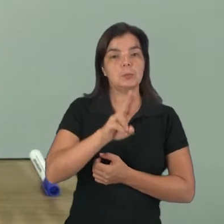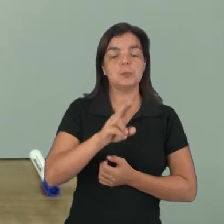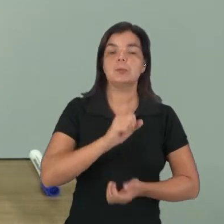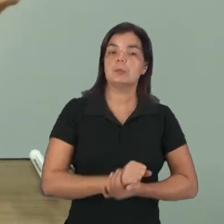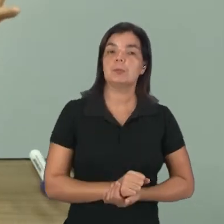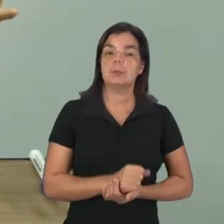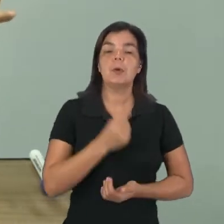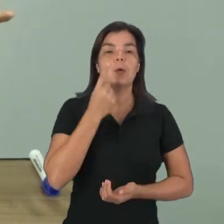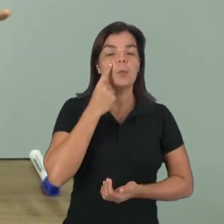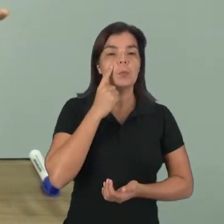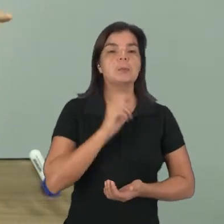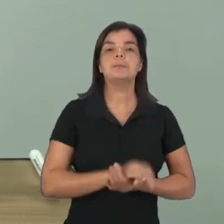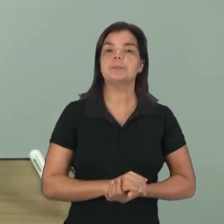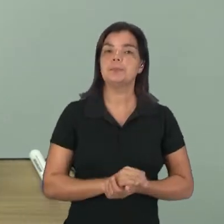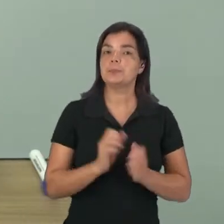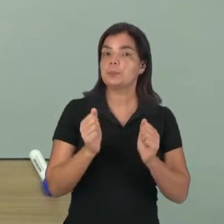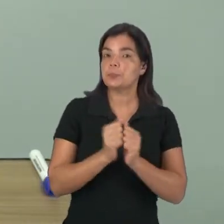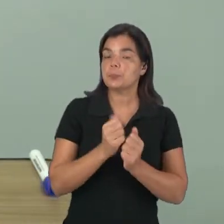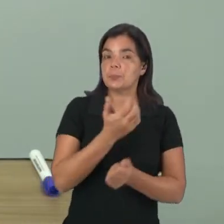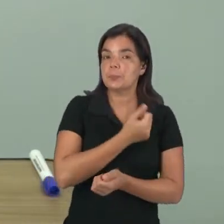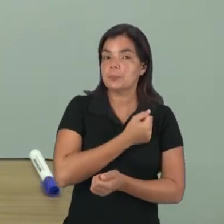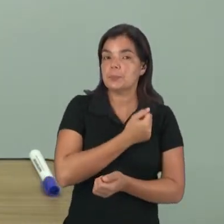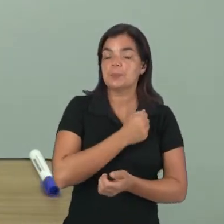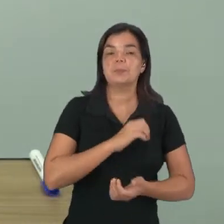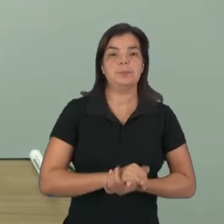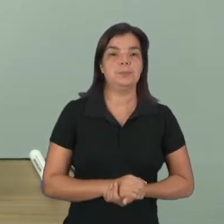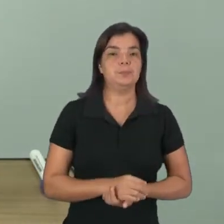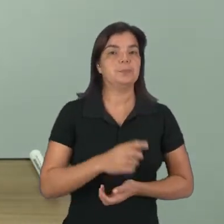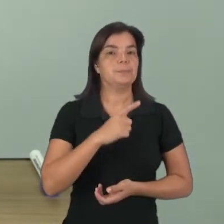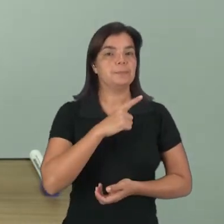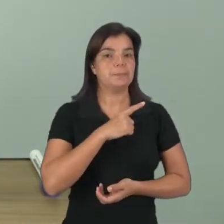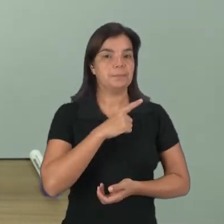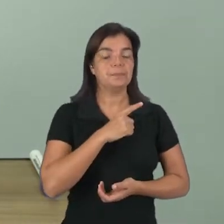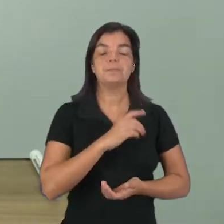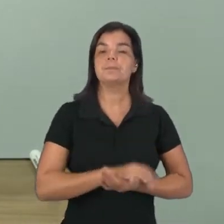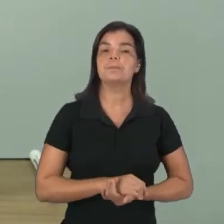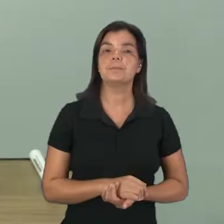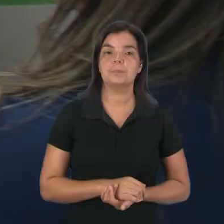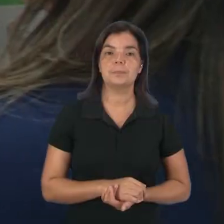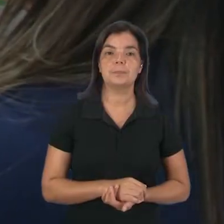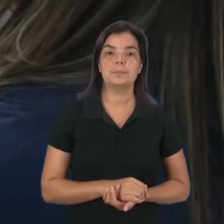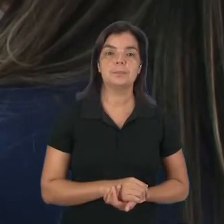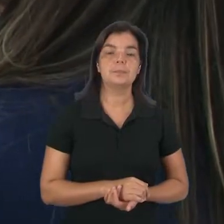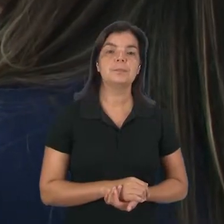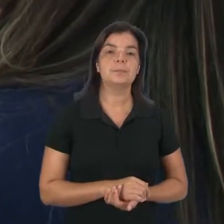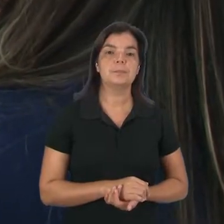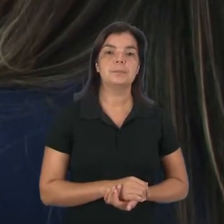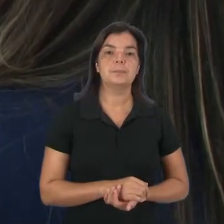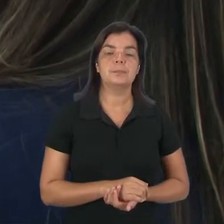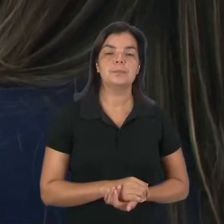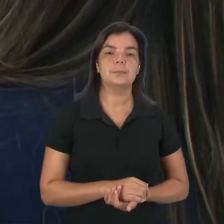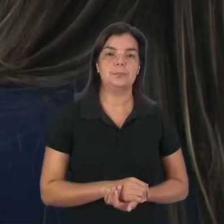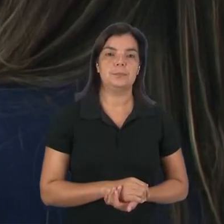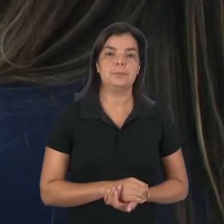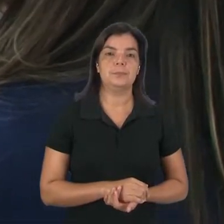Vamos começar a compor esse número juntos? Então, vamos lá. Nós temos aqui, então,